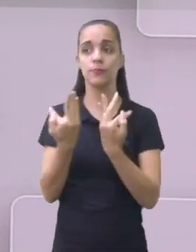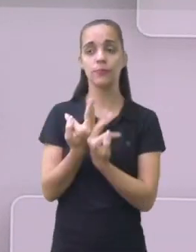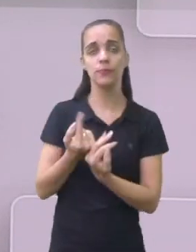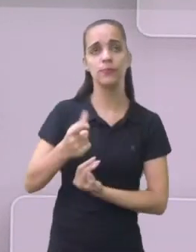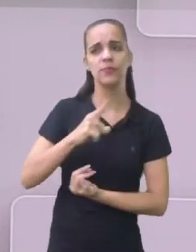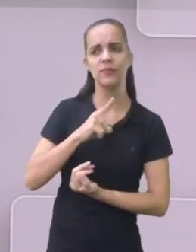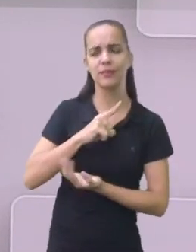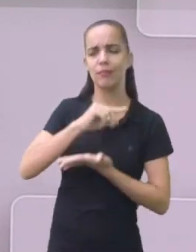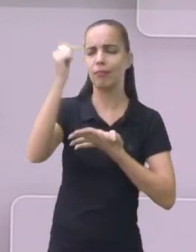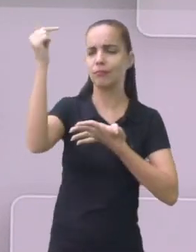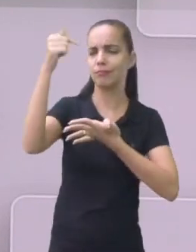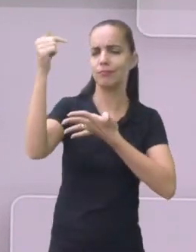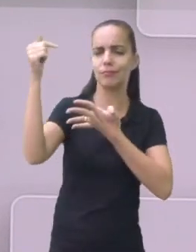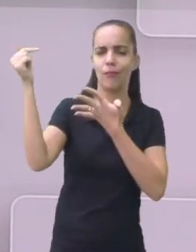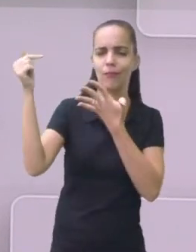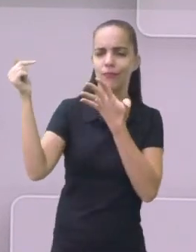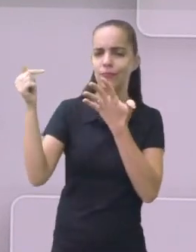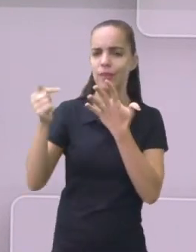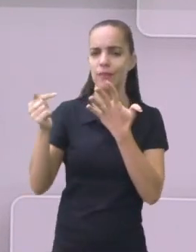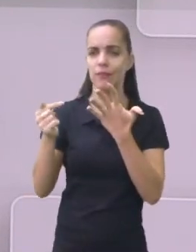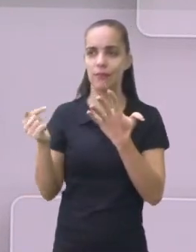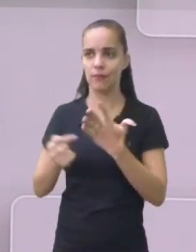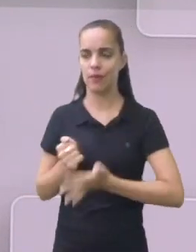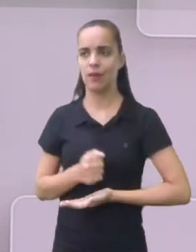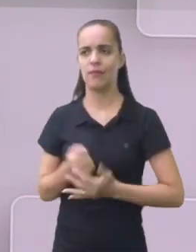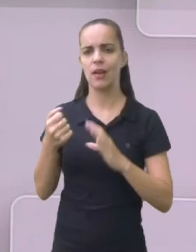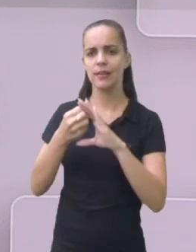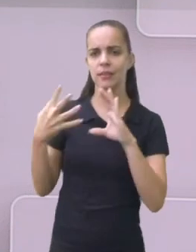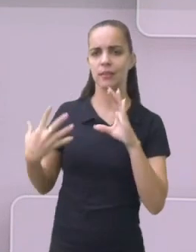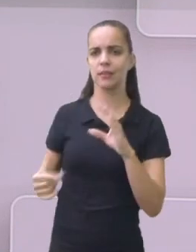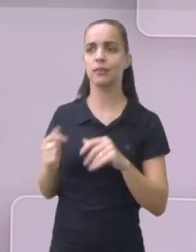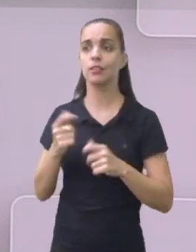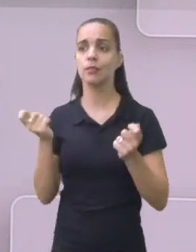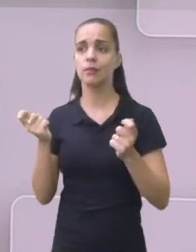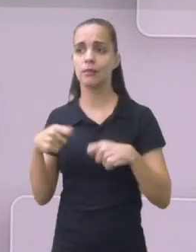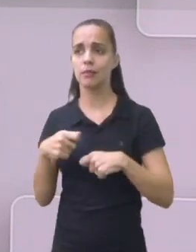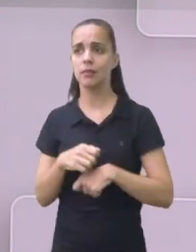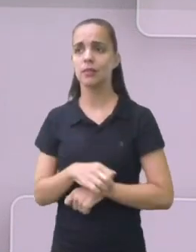aí inúmeras e inúmeras